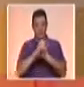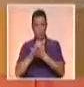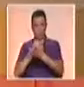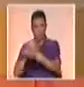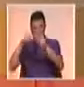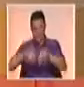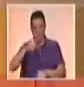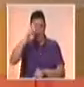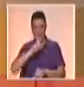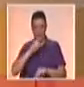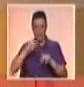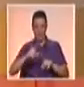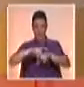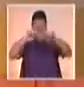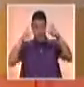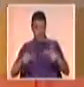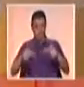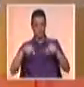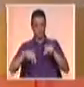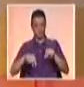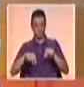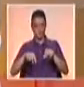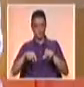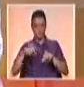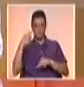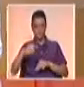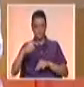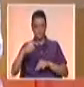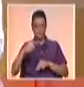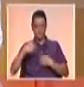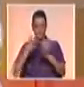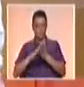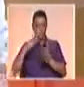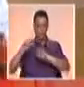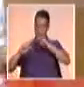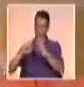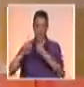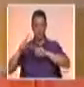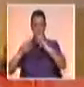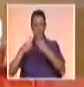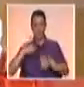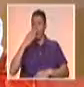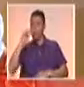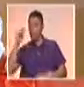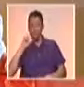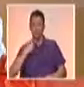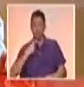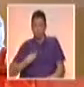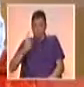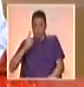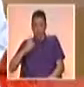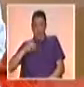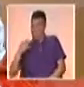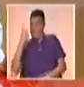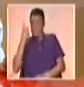lembrar aqui precisamente em Gaia, era prato do dia, todos os anos os professores dizem-me assim, eu nunca tive um aluno surdo, eu não sei como é que isto